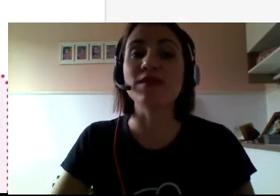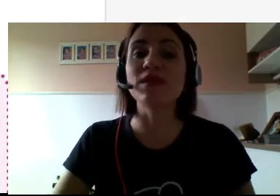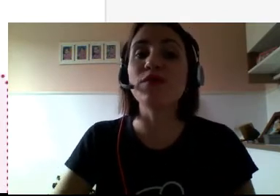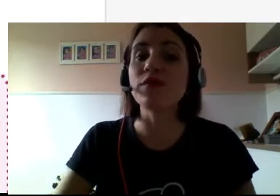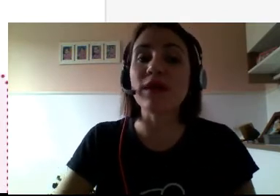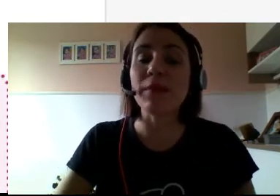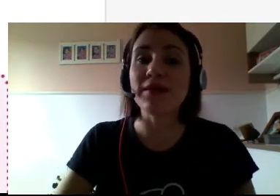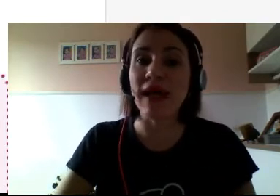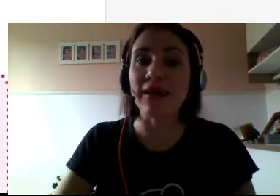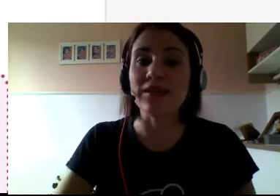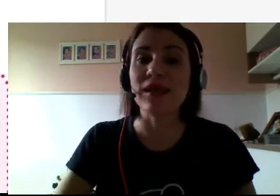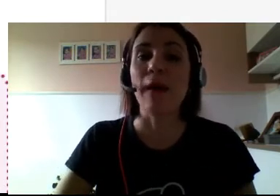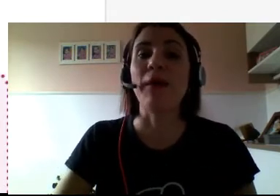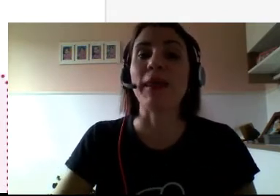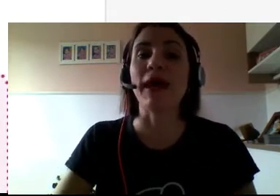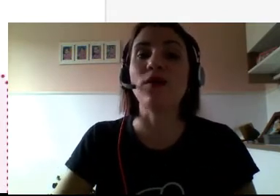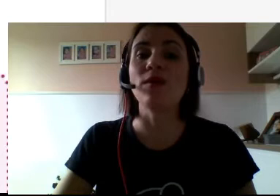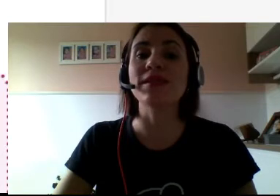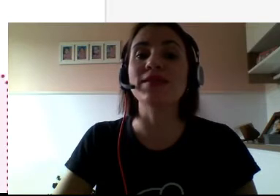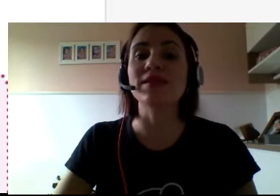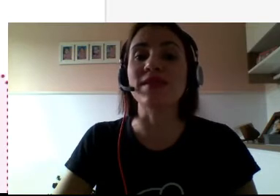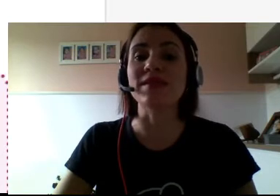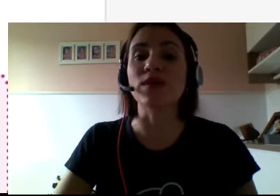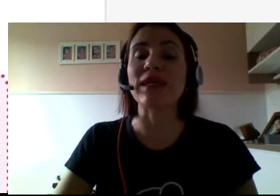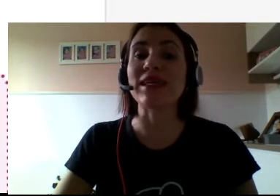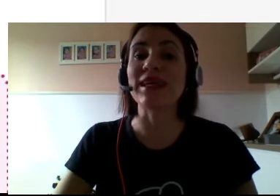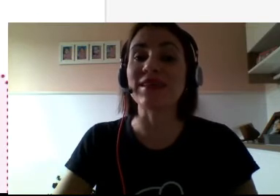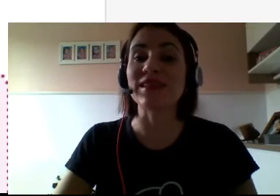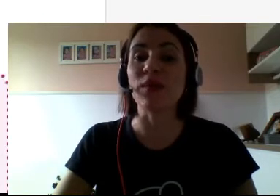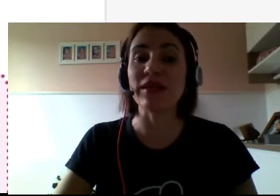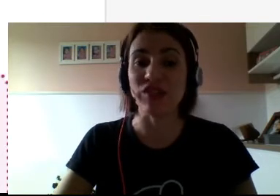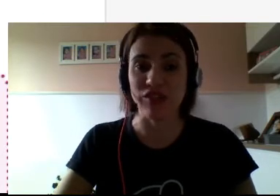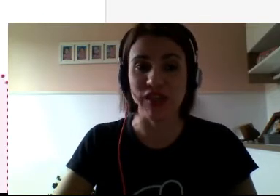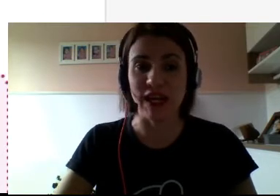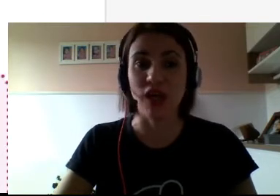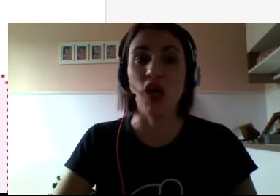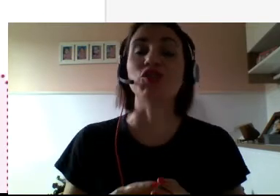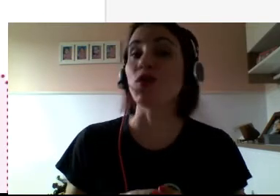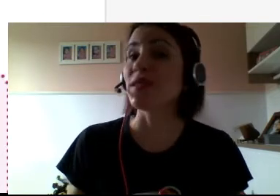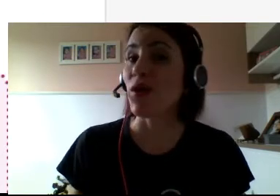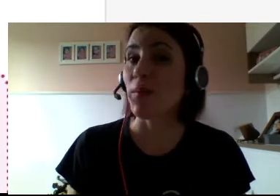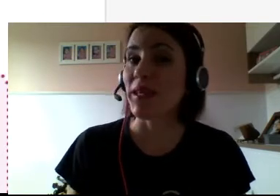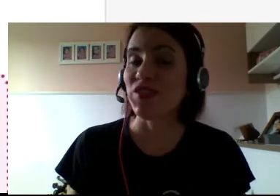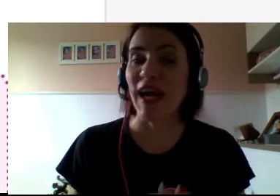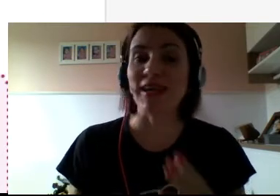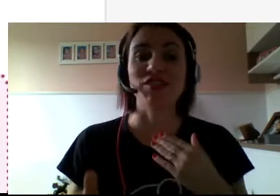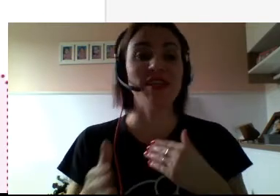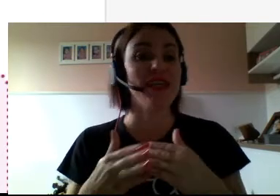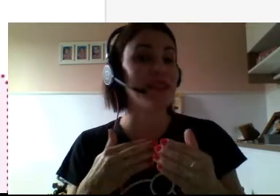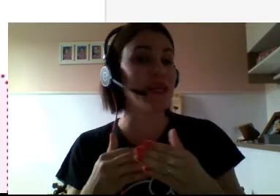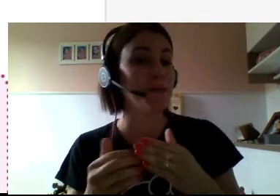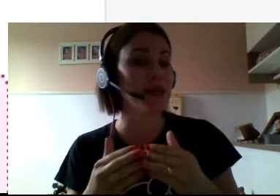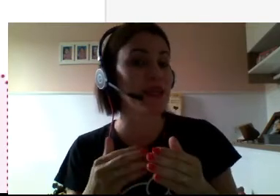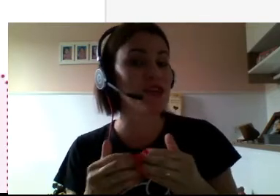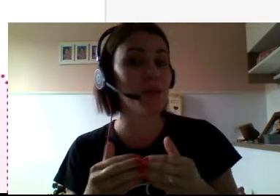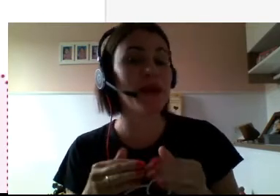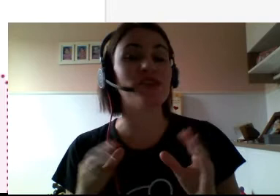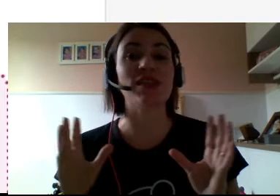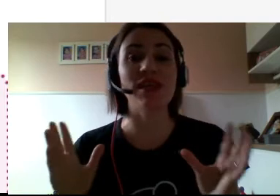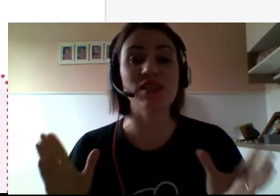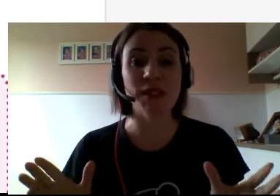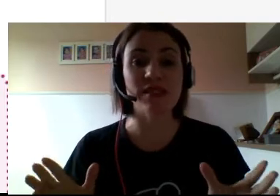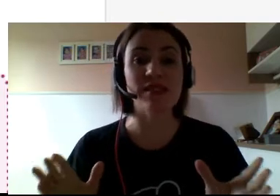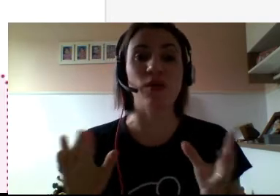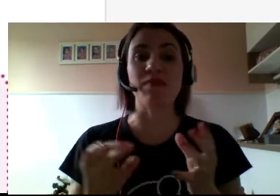percepção são fundamentais para a concretização da criação artística Toda obra de arte